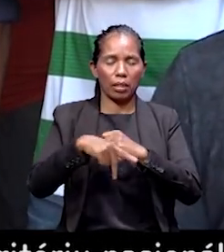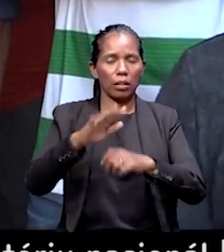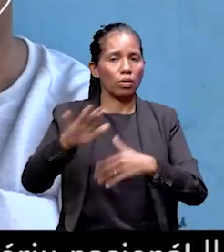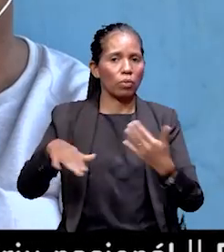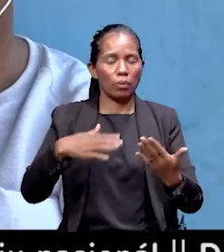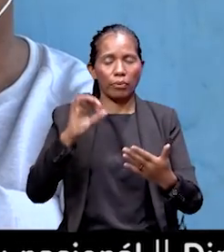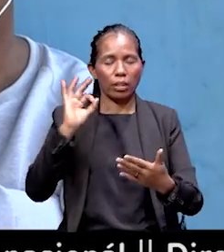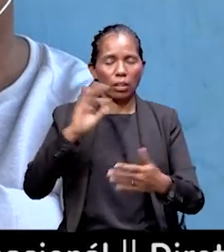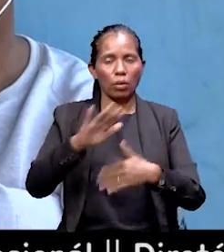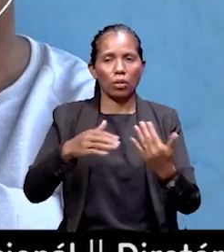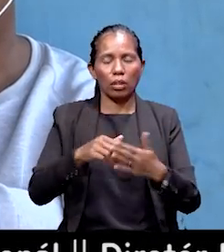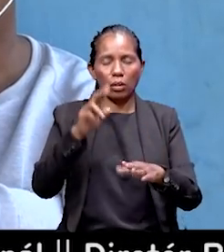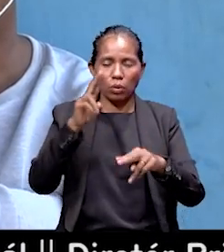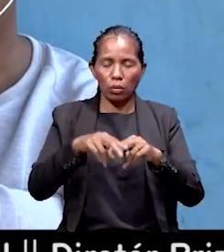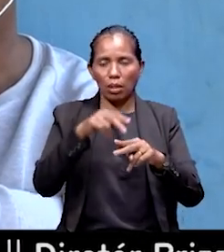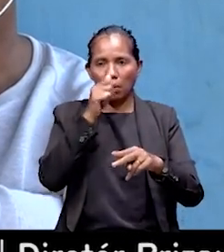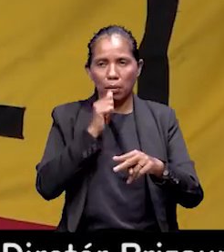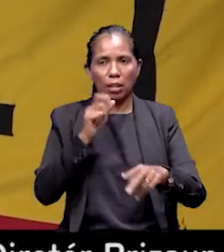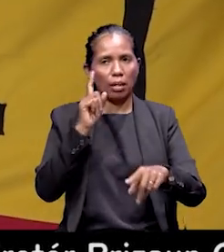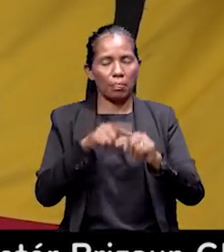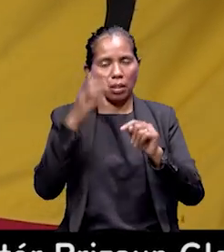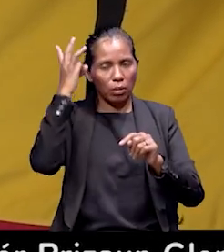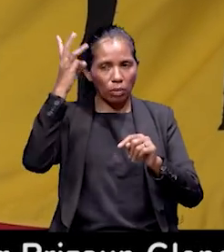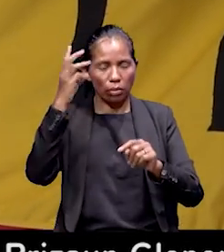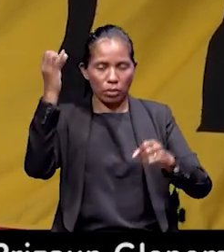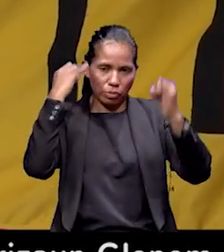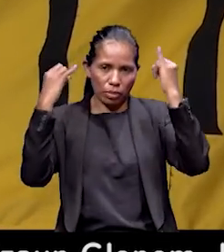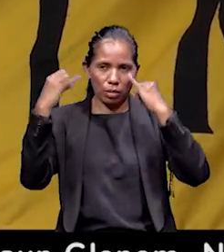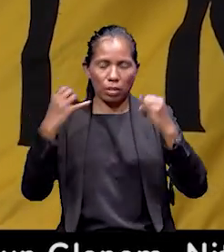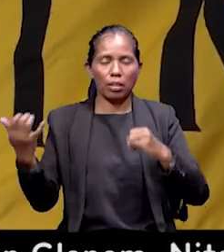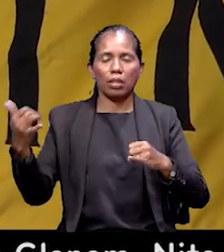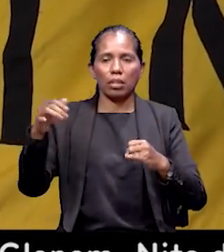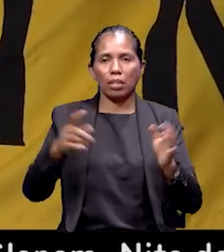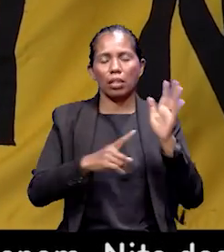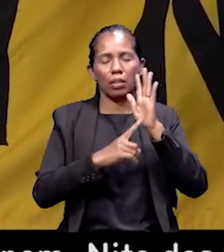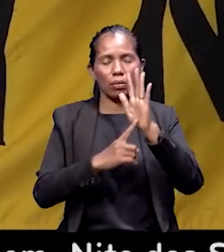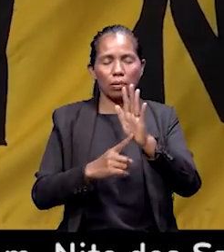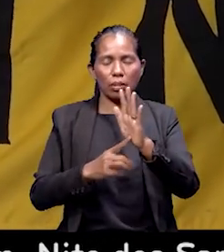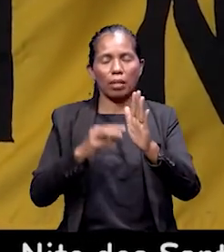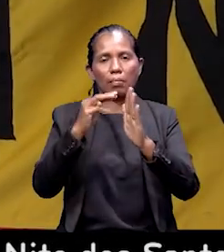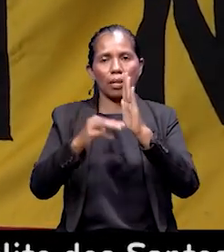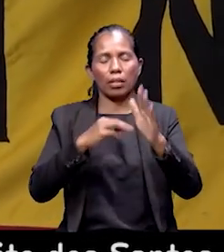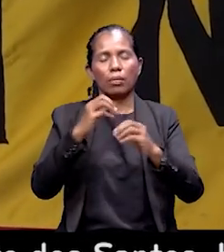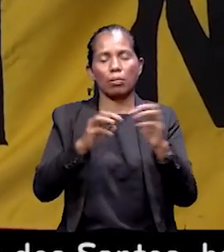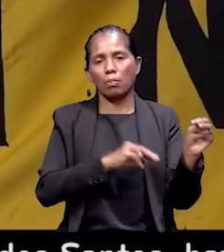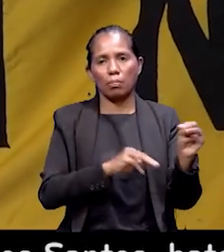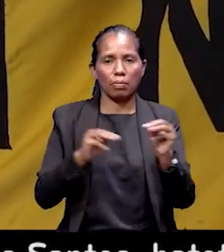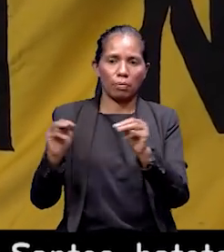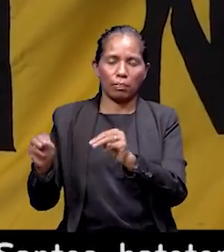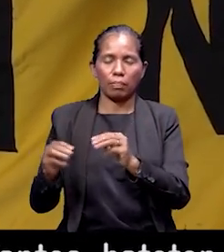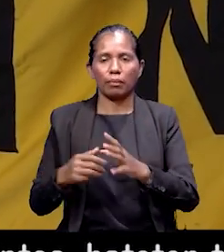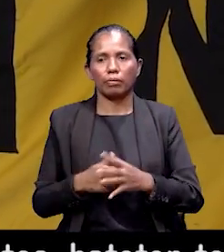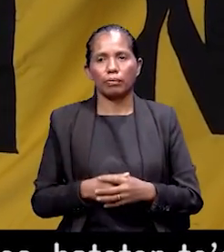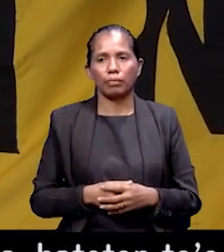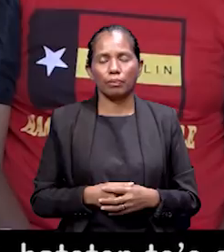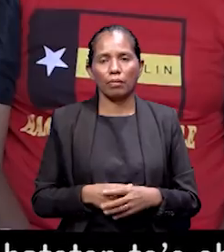Watulari, atutur hak matek no labele preocupa ho informasaun nebe sira fosai ia media kona ba afiliasaun. Liuz comunicado da